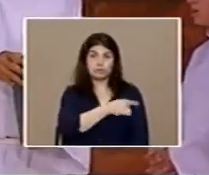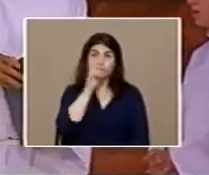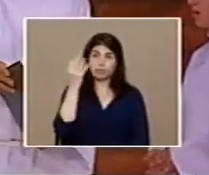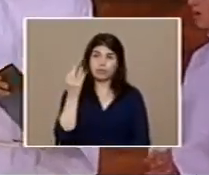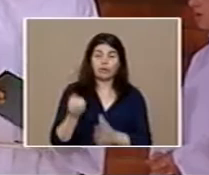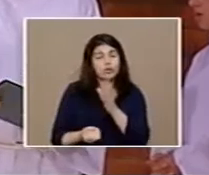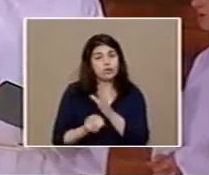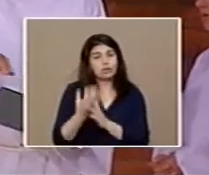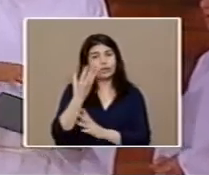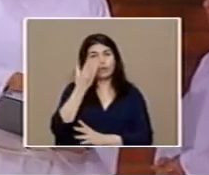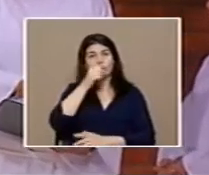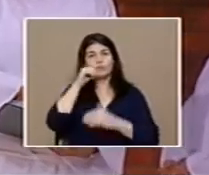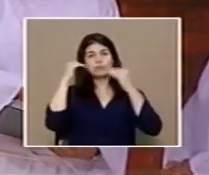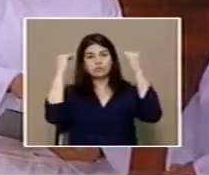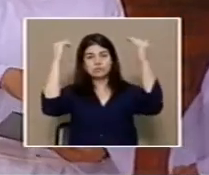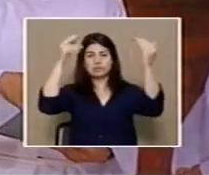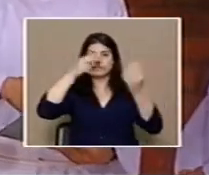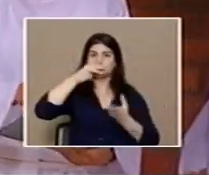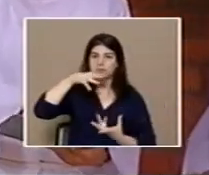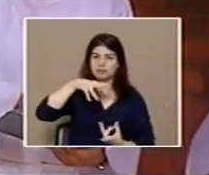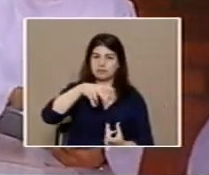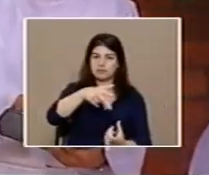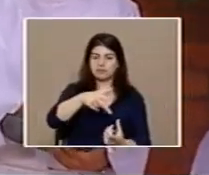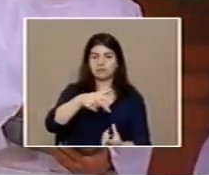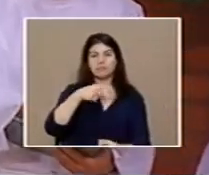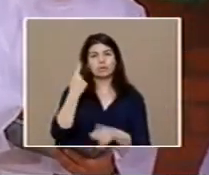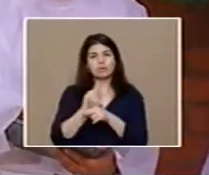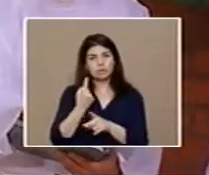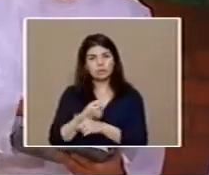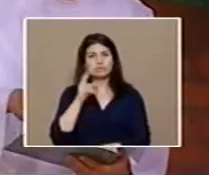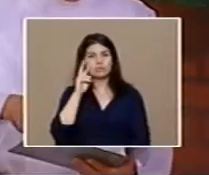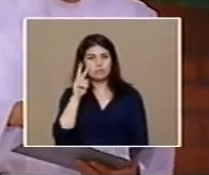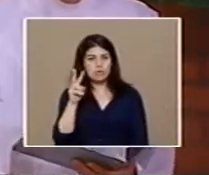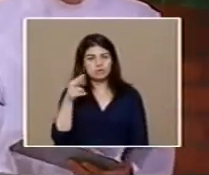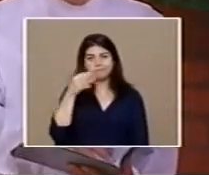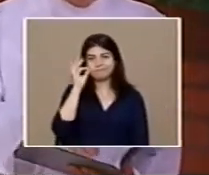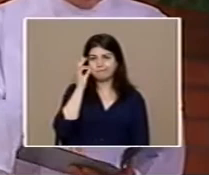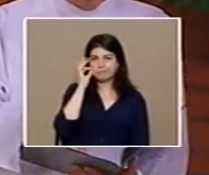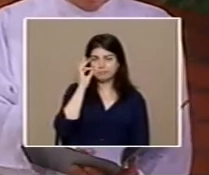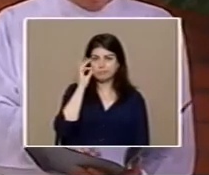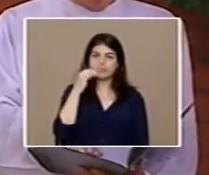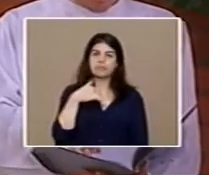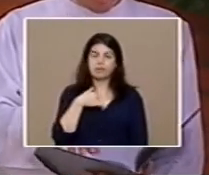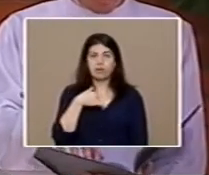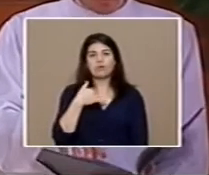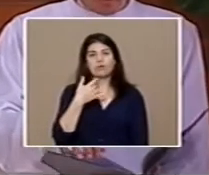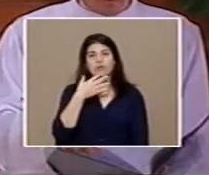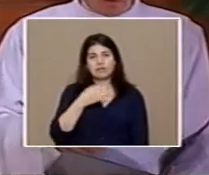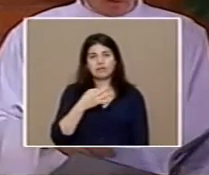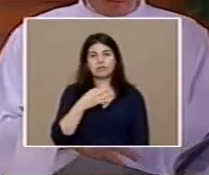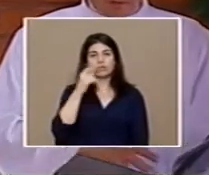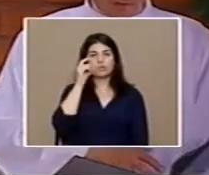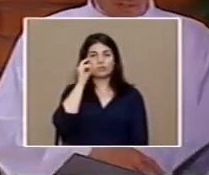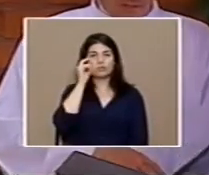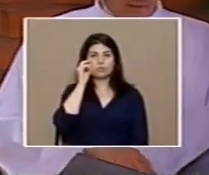do céu e da terra de todas as coisas visíveis e invisíveis creiam só senhor Jesus Cristo